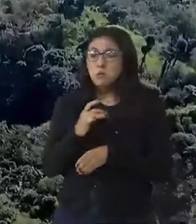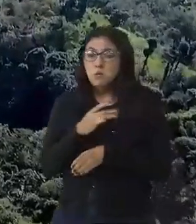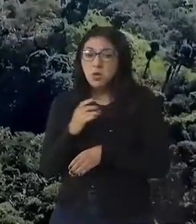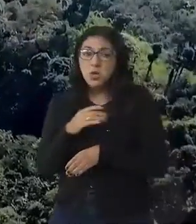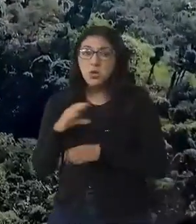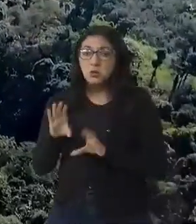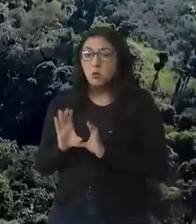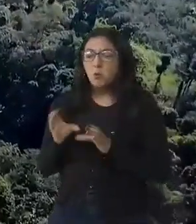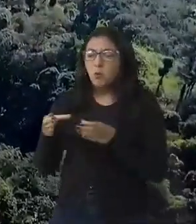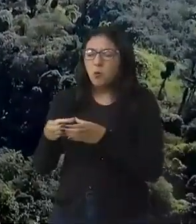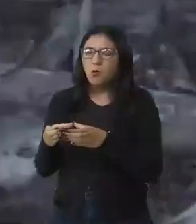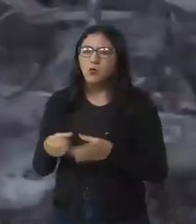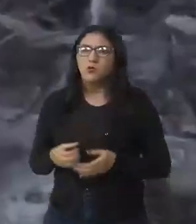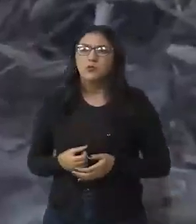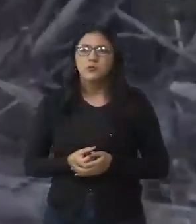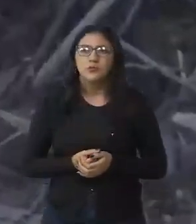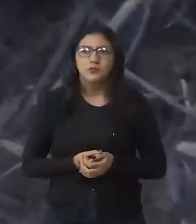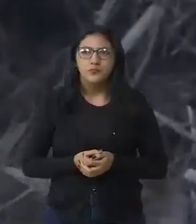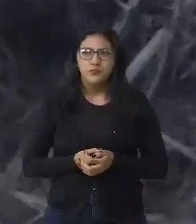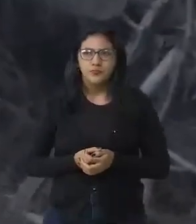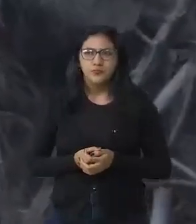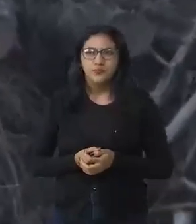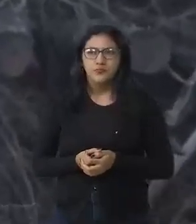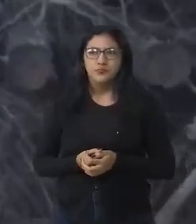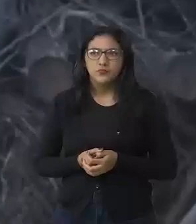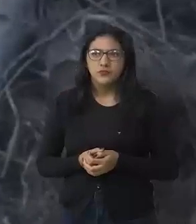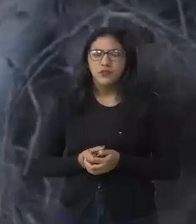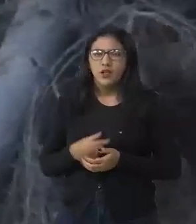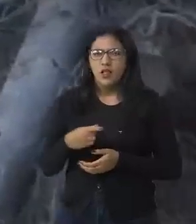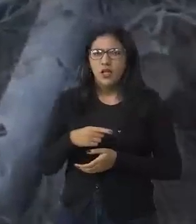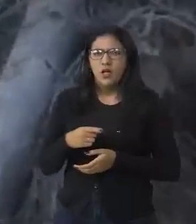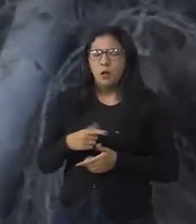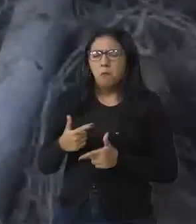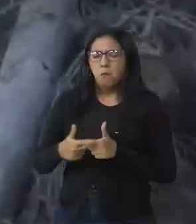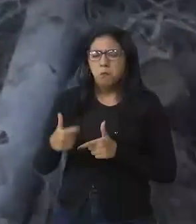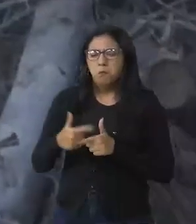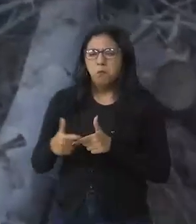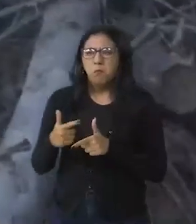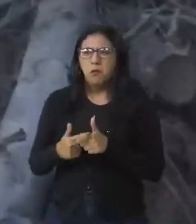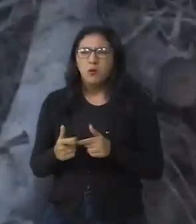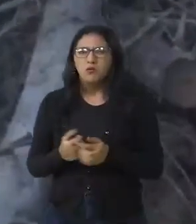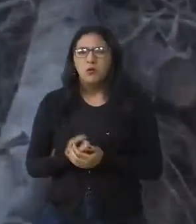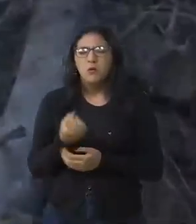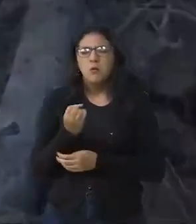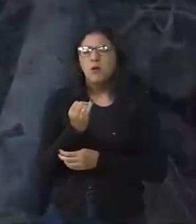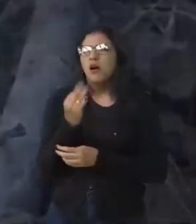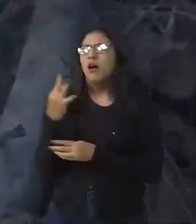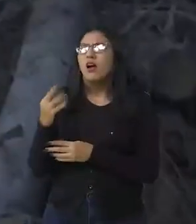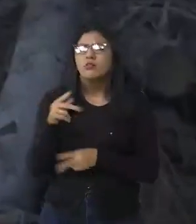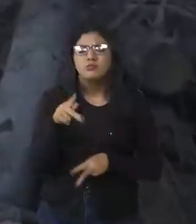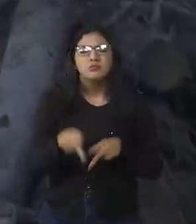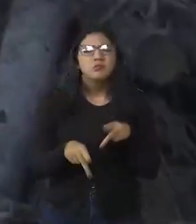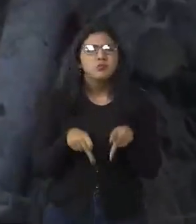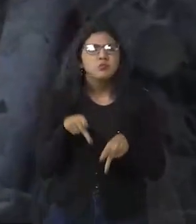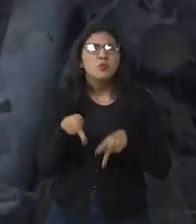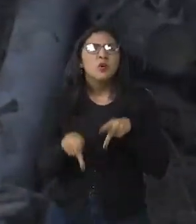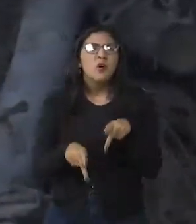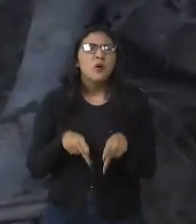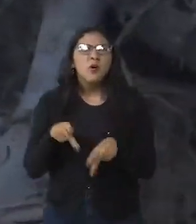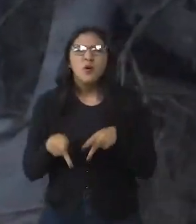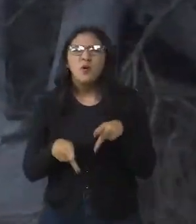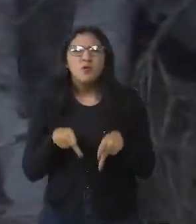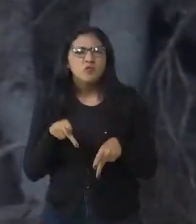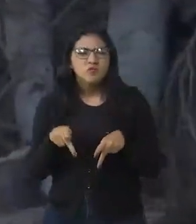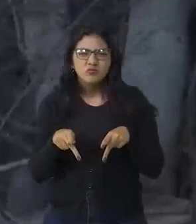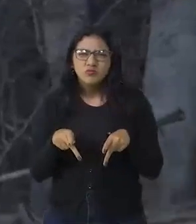oficial da impunidade. Passo a passo, e esse avizinhar-se do colapso, quantos fóruns se abrirão para